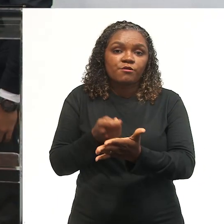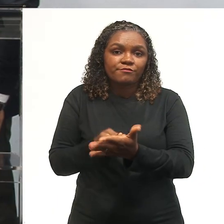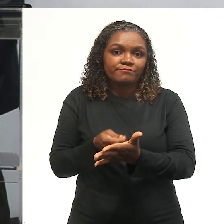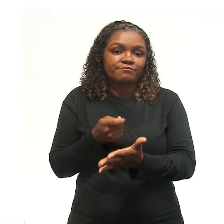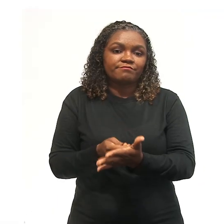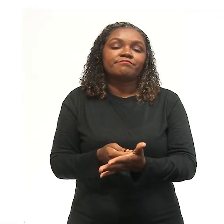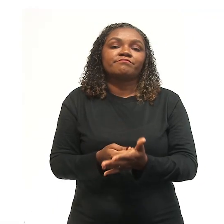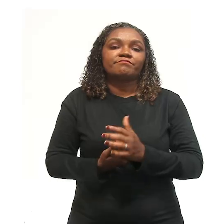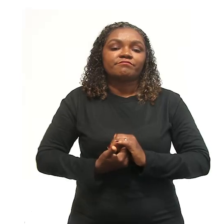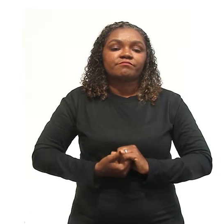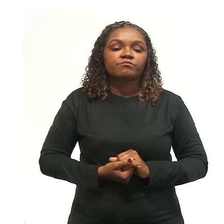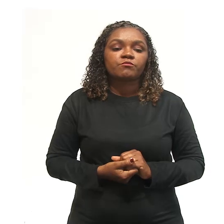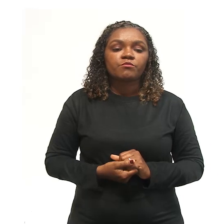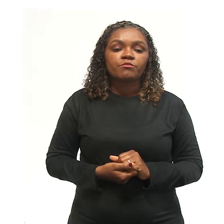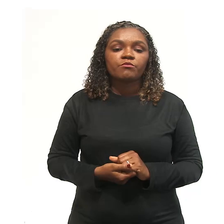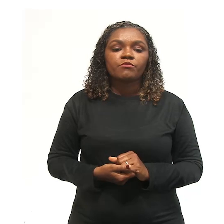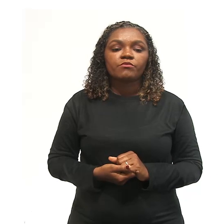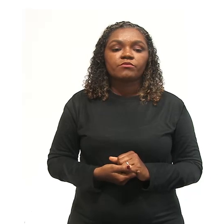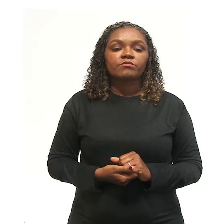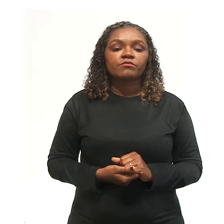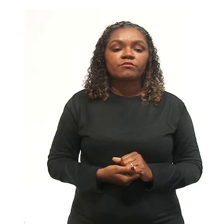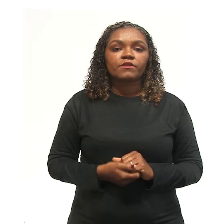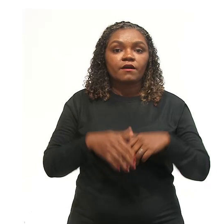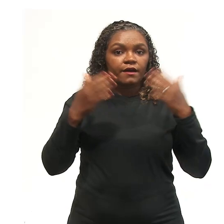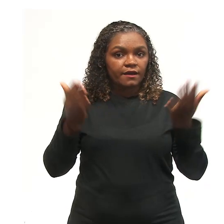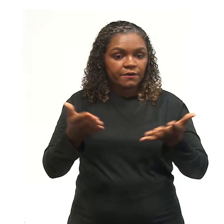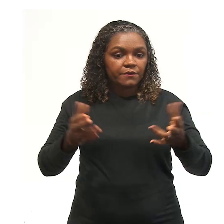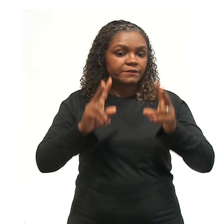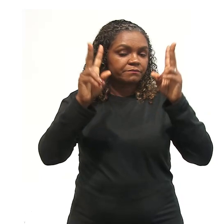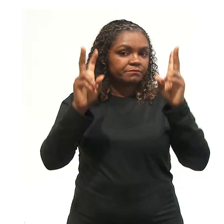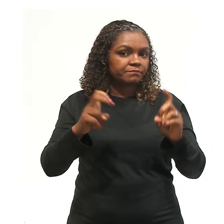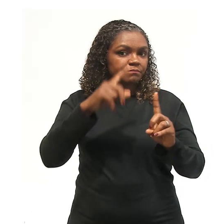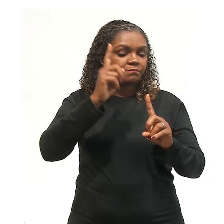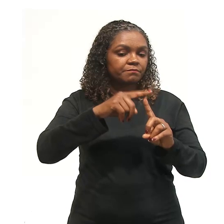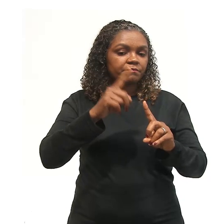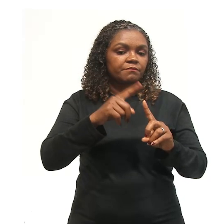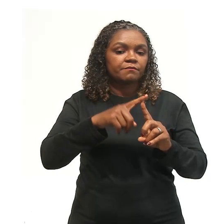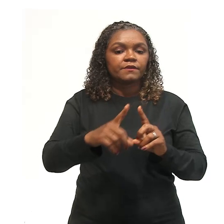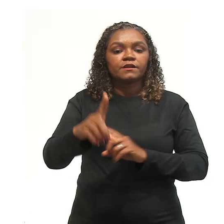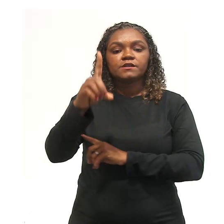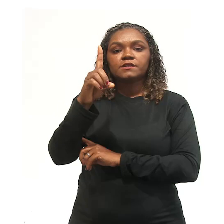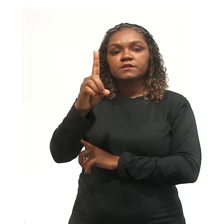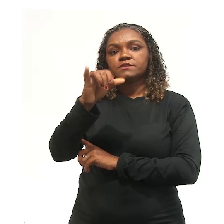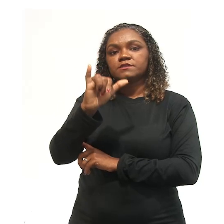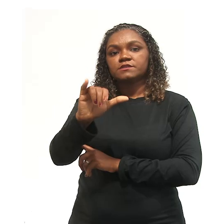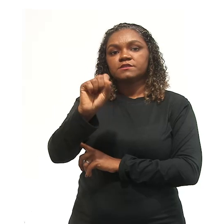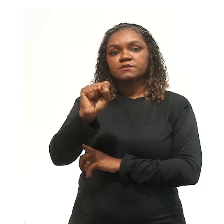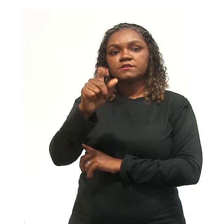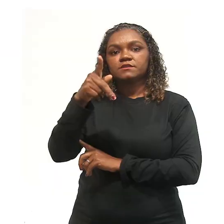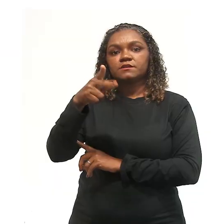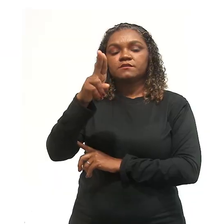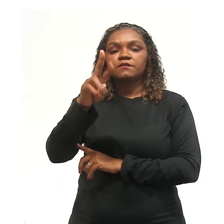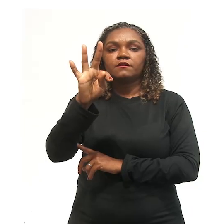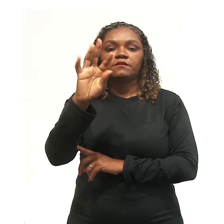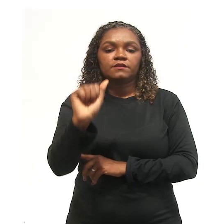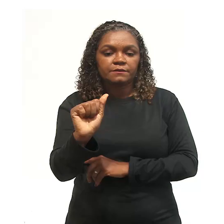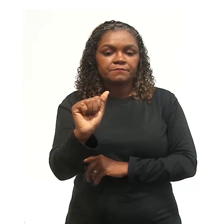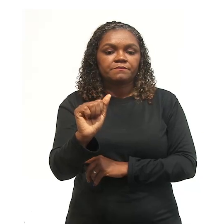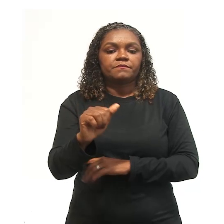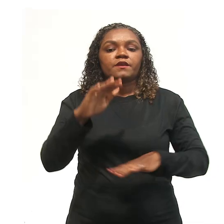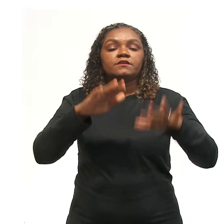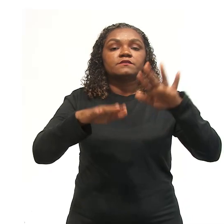que seja feito nestes casos. O modo de disputa, aqui no caso do pregão, ele pode ser